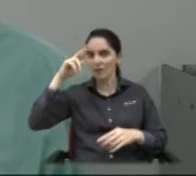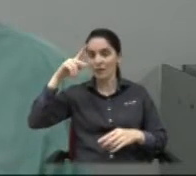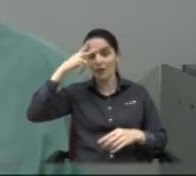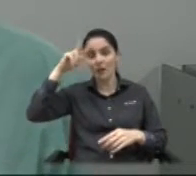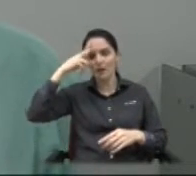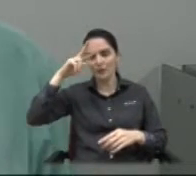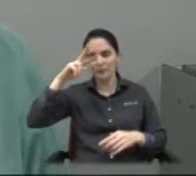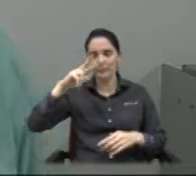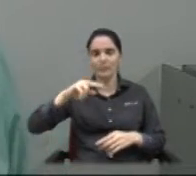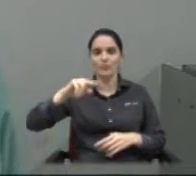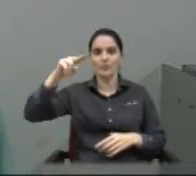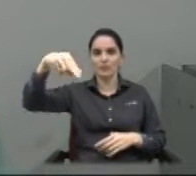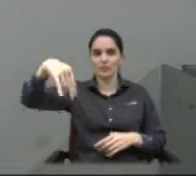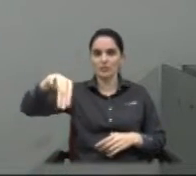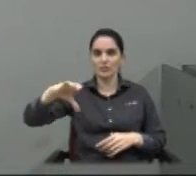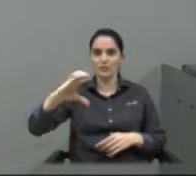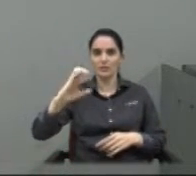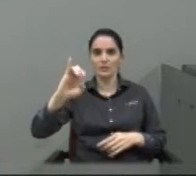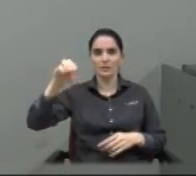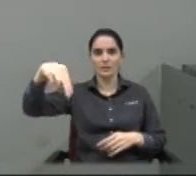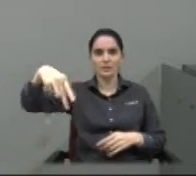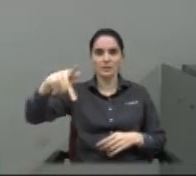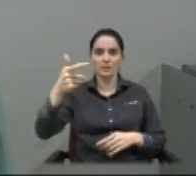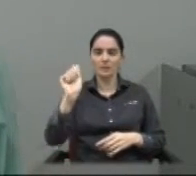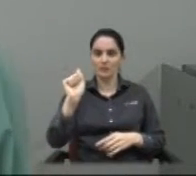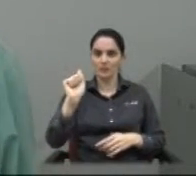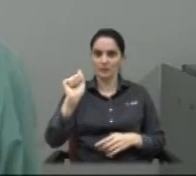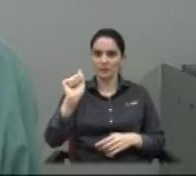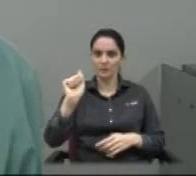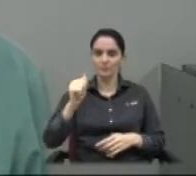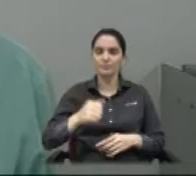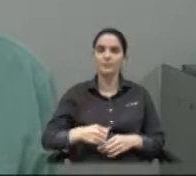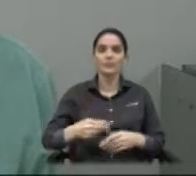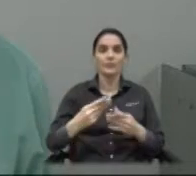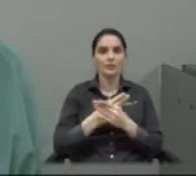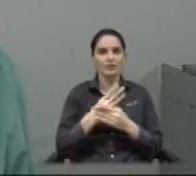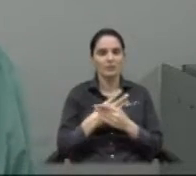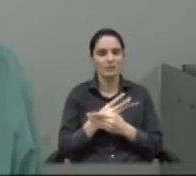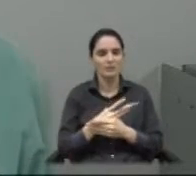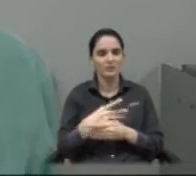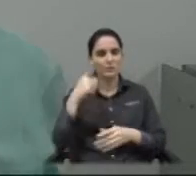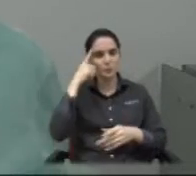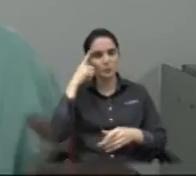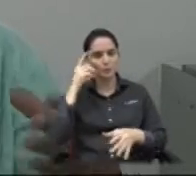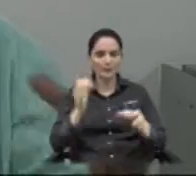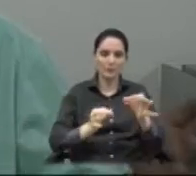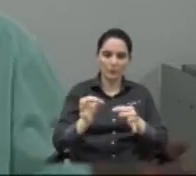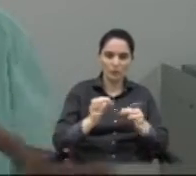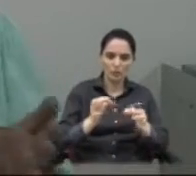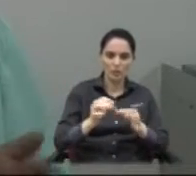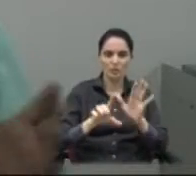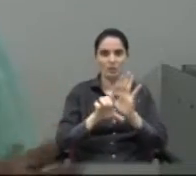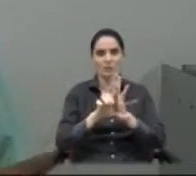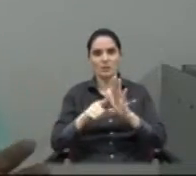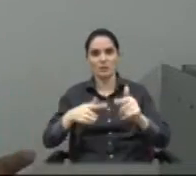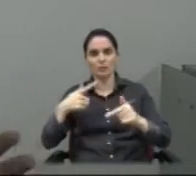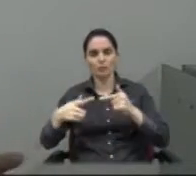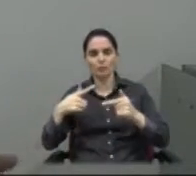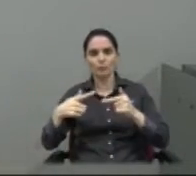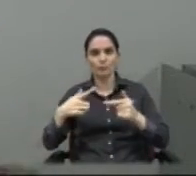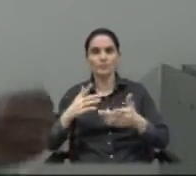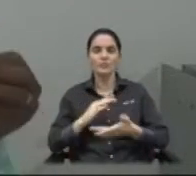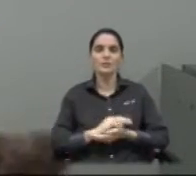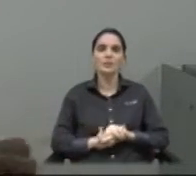essa casa, a gente tem a atribuição de fazer leis, de fazer projetos, de discutir, e quando chega um